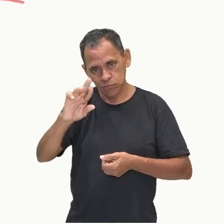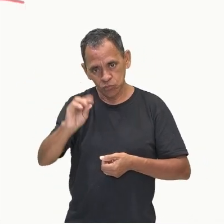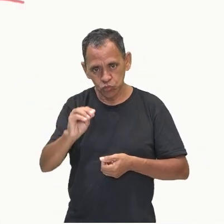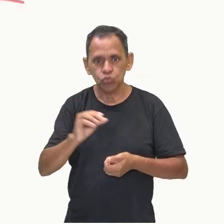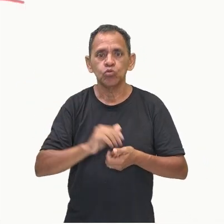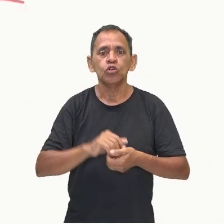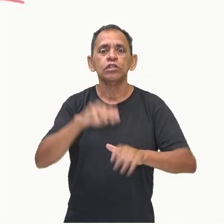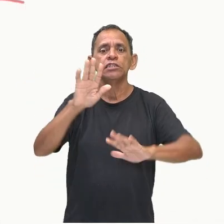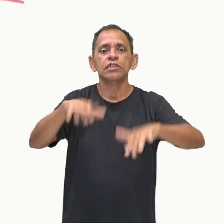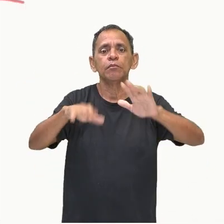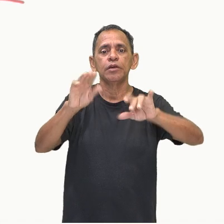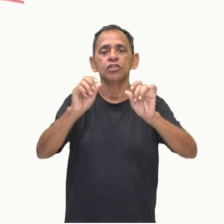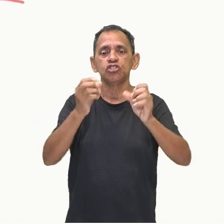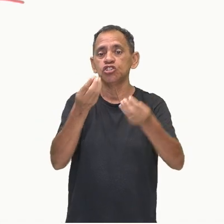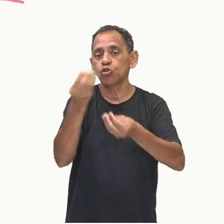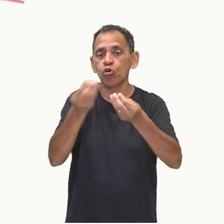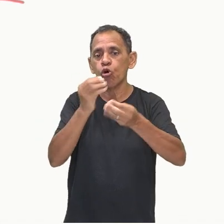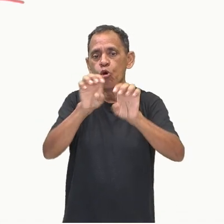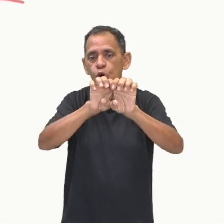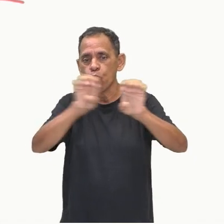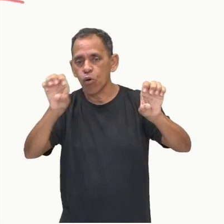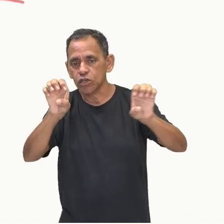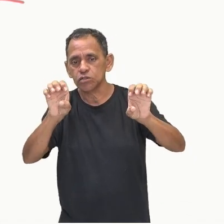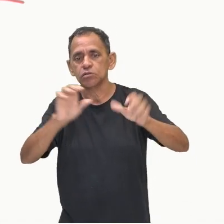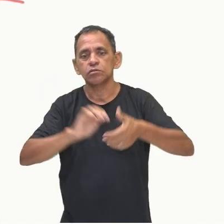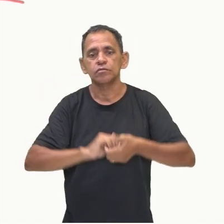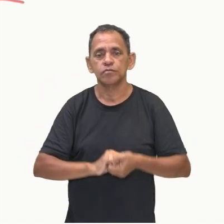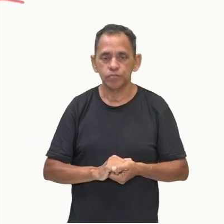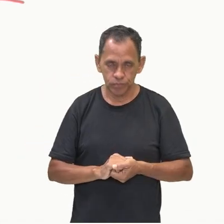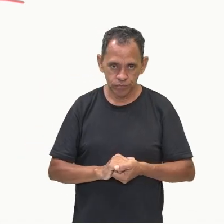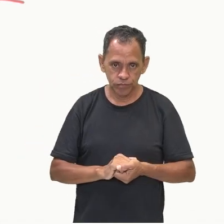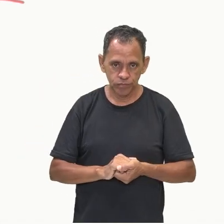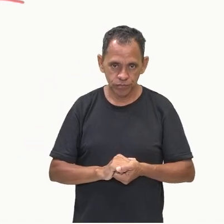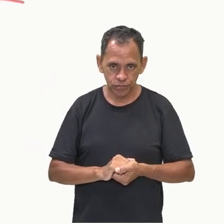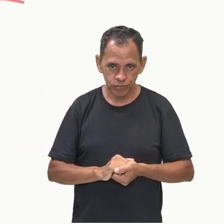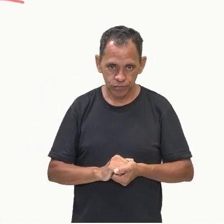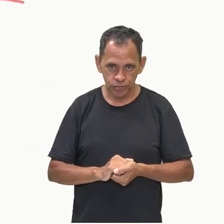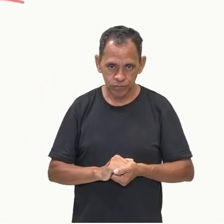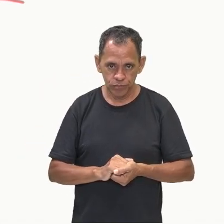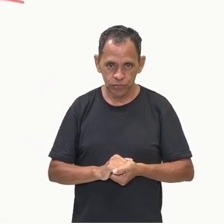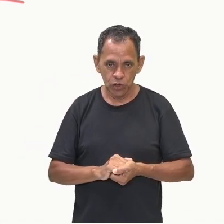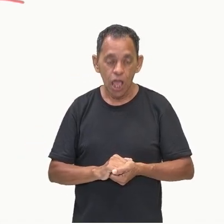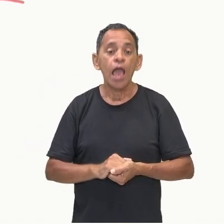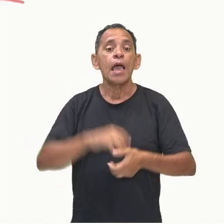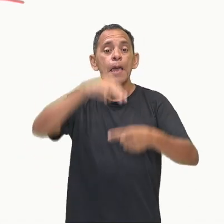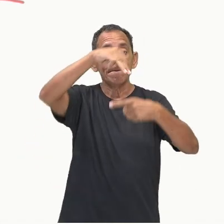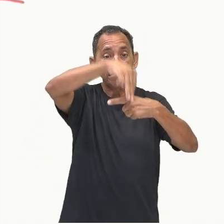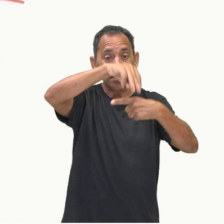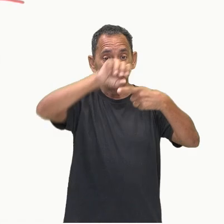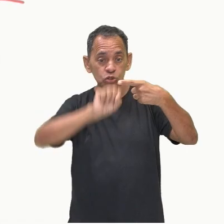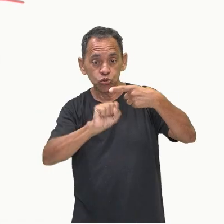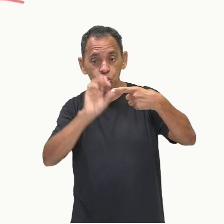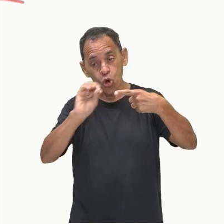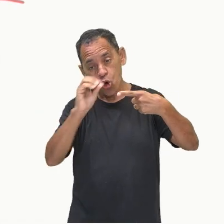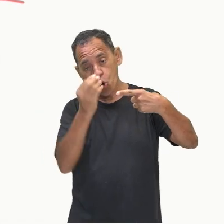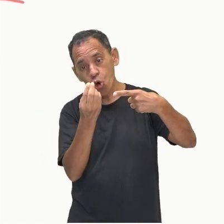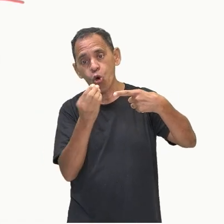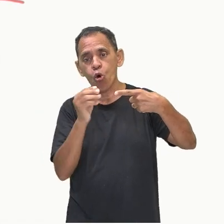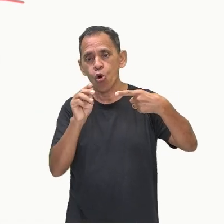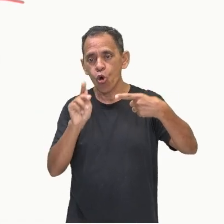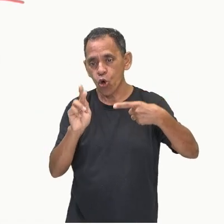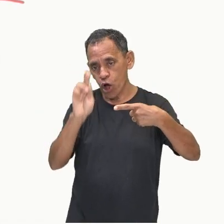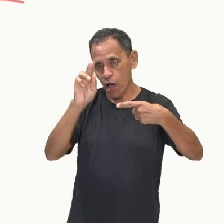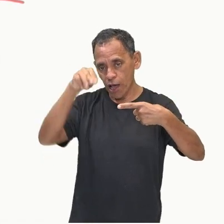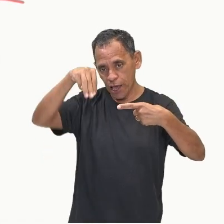e aí essa vai est em metros por segundo ou km/h e t é o intervalo de tempo tá pessoal que pode ser